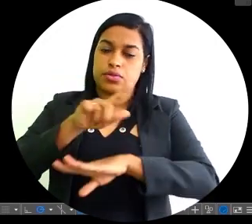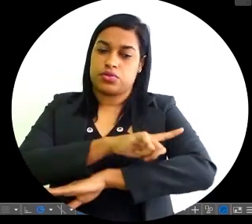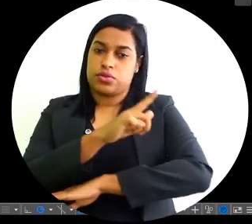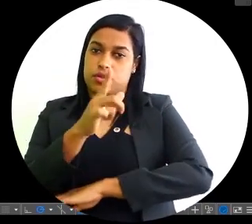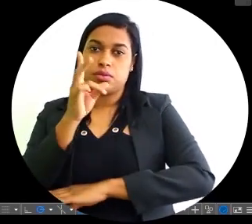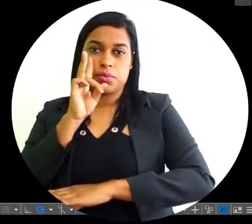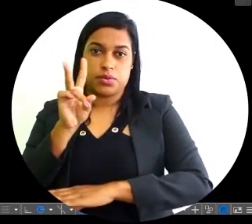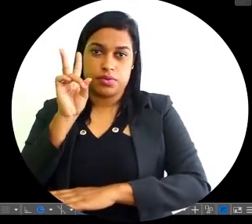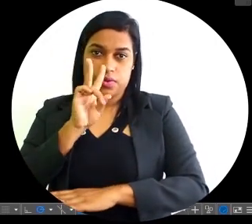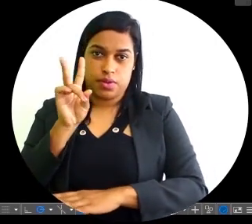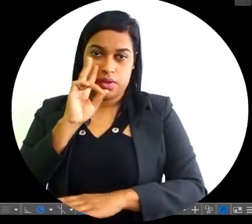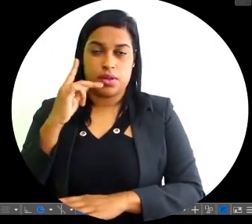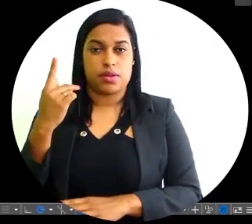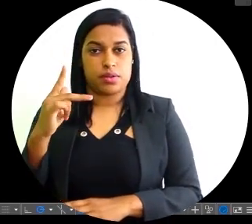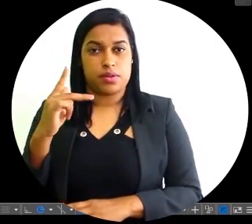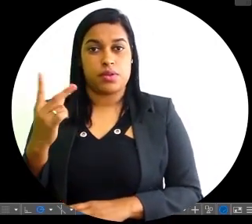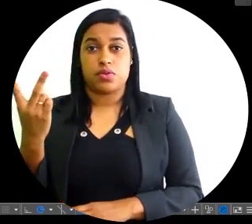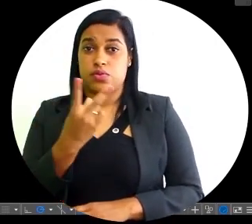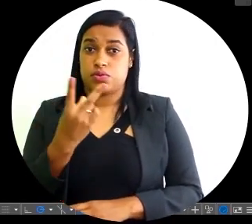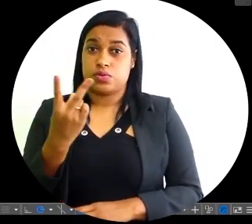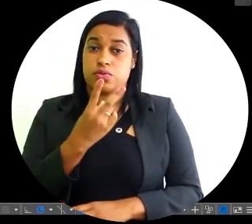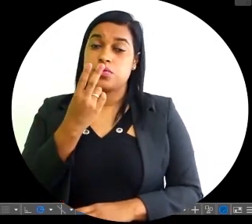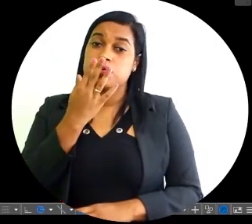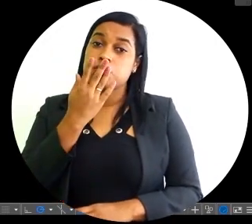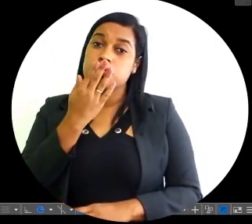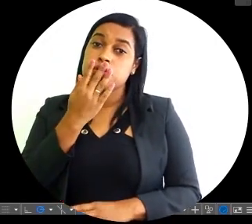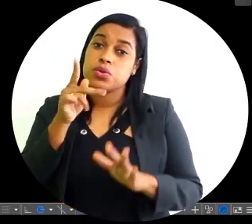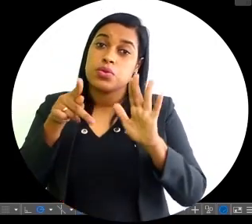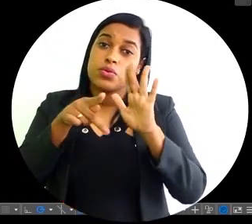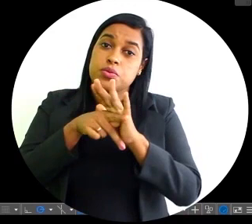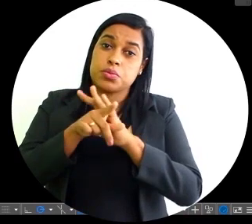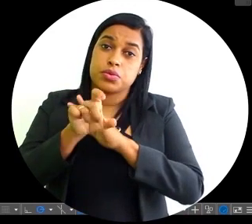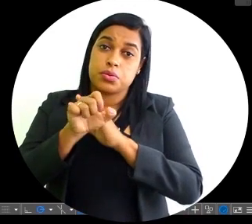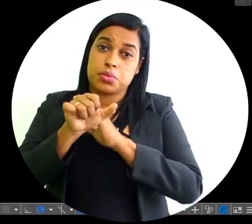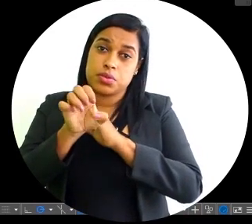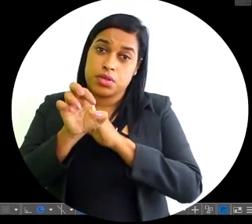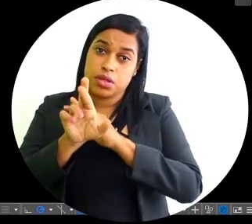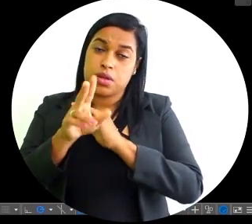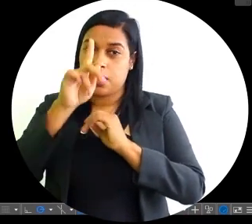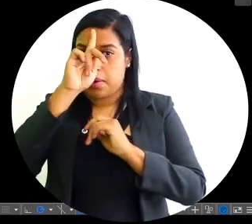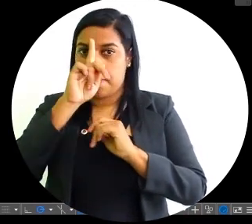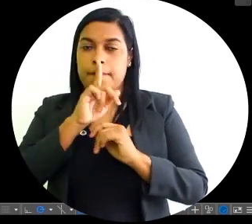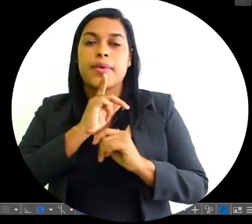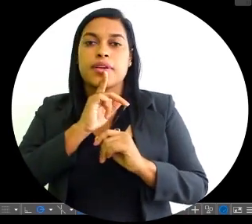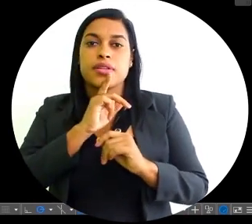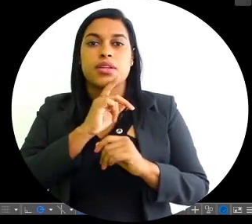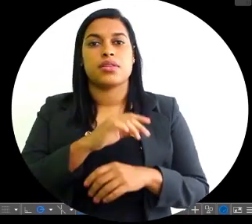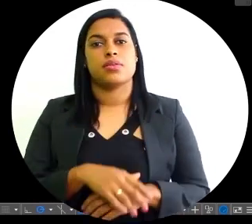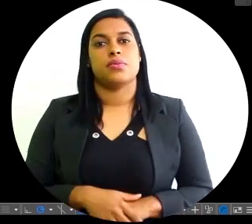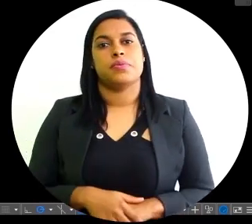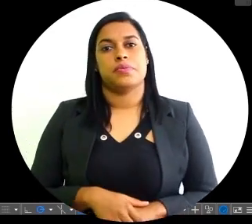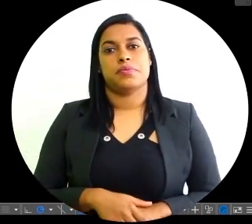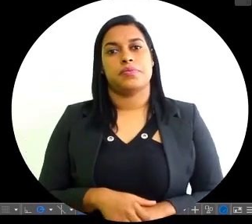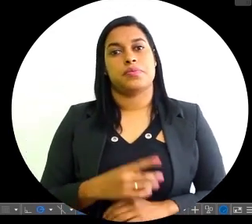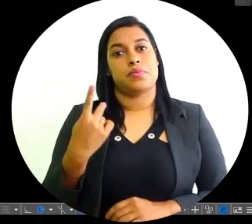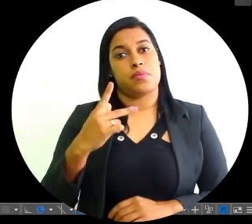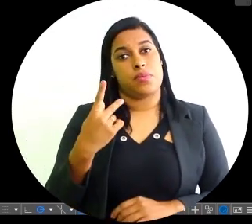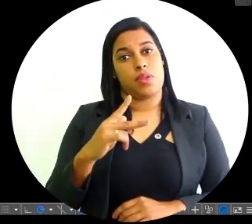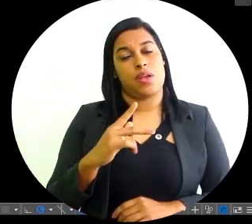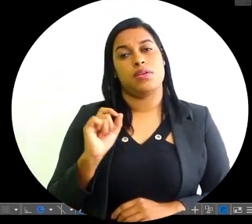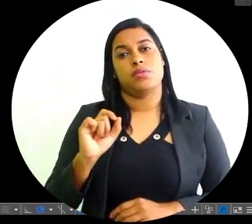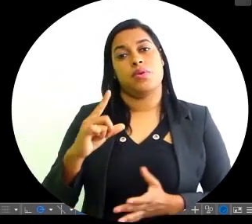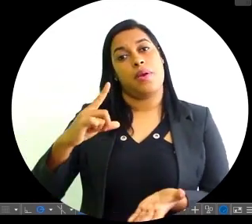aqui, e ambos estão com a cor do próprio layer que a gente definiu, que é o amarelo. Mas nesse caso, eu vou alterar, vou